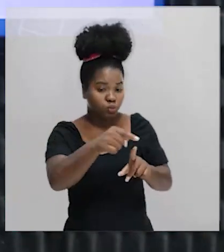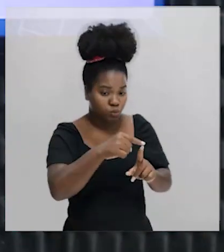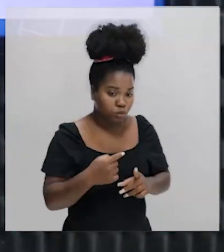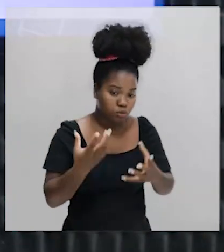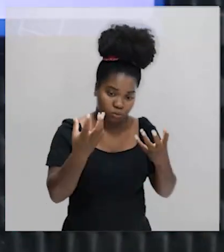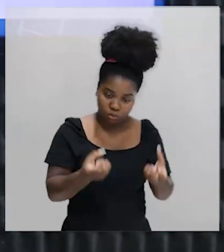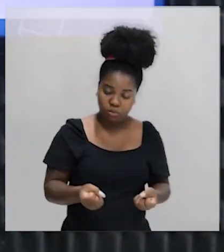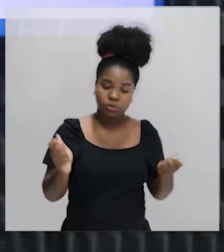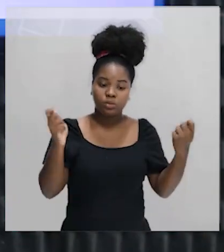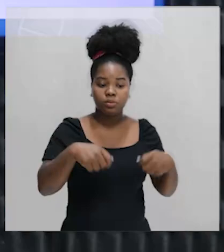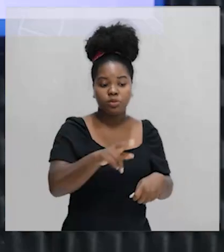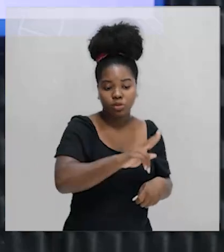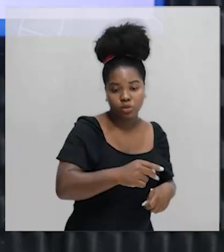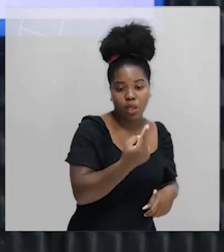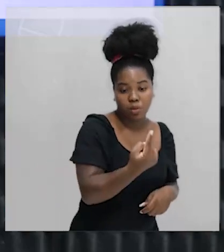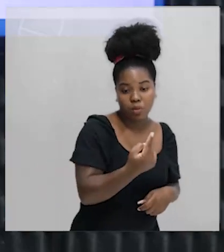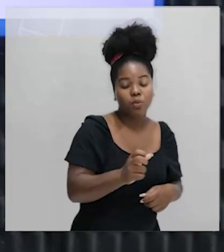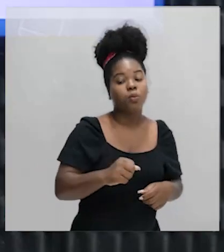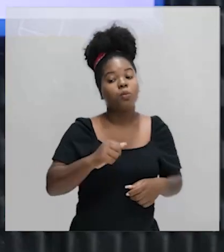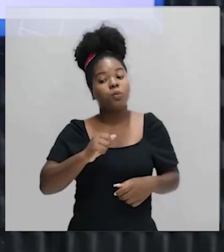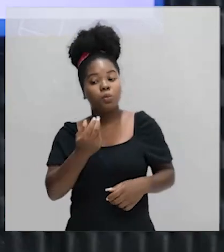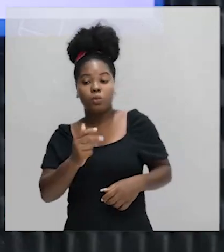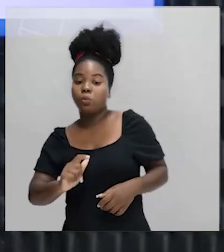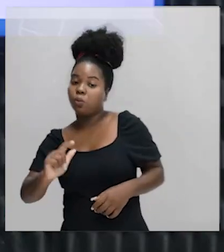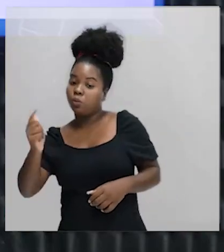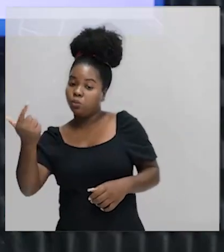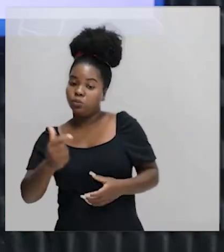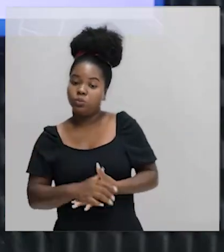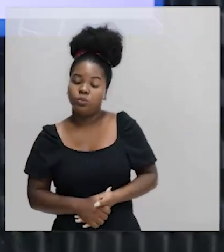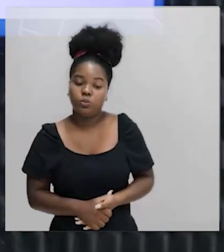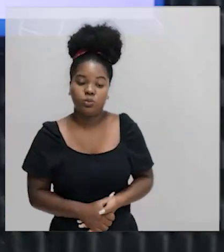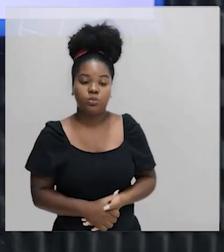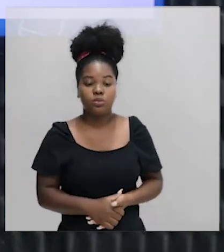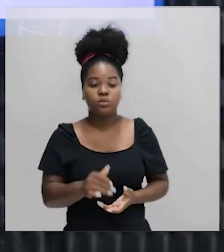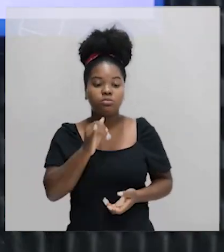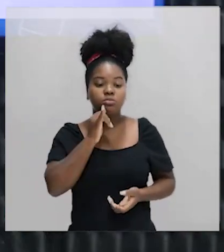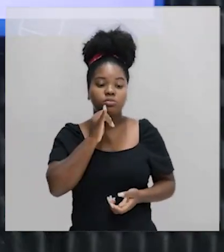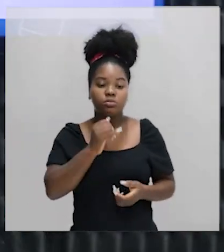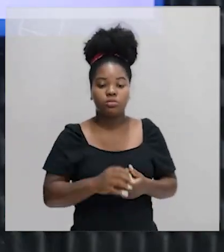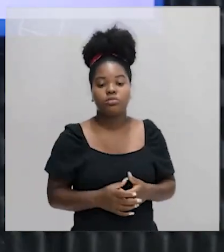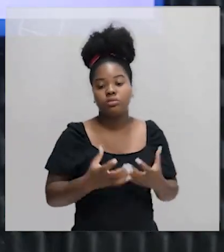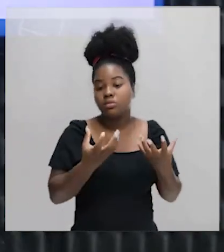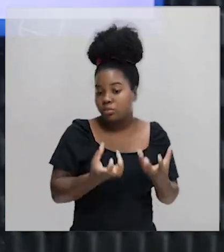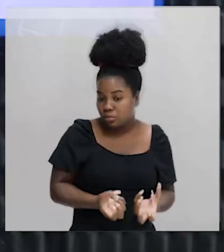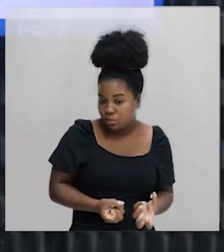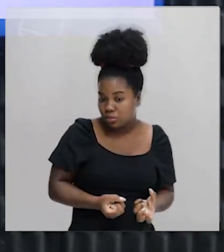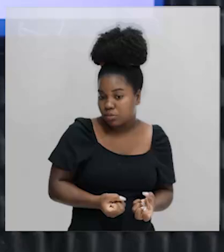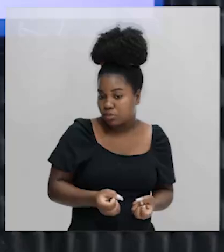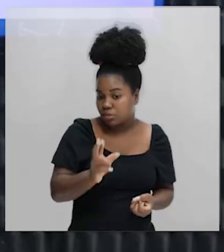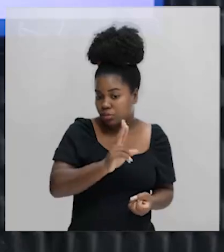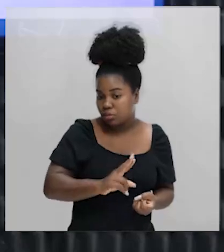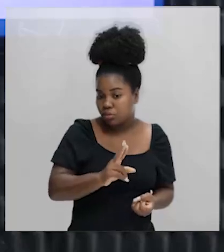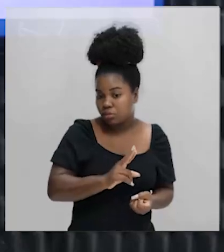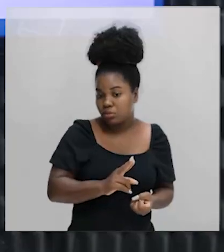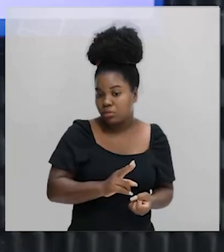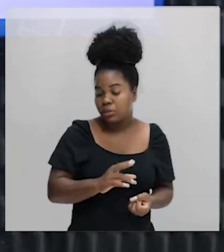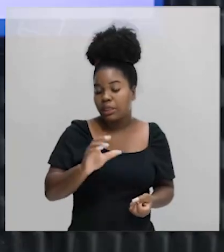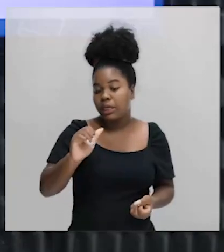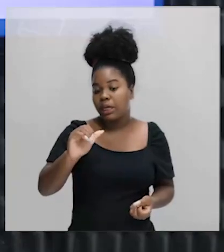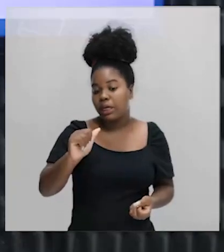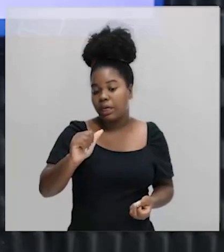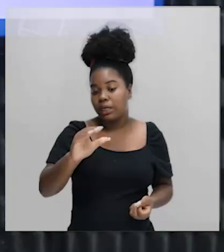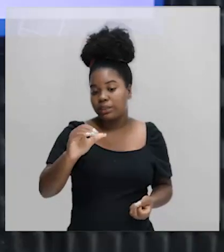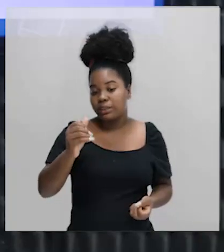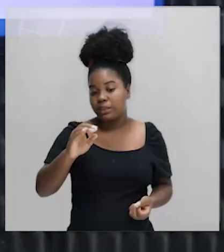posso utilizar tanto uma forma quanto outra, né? Por exemplo, aceitar, eu posso utilizar aceitado e